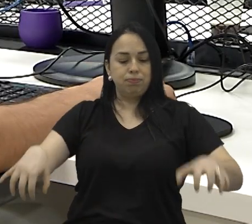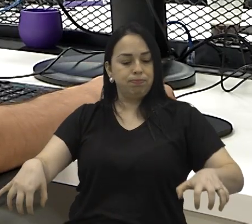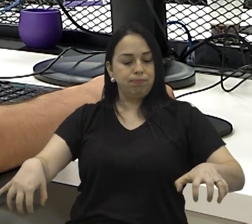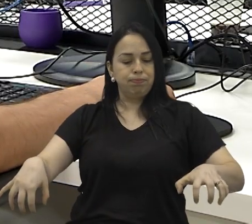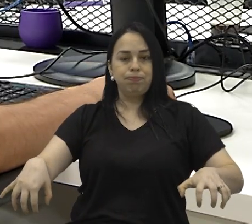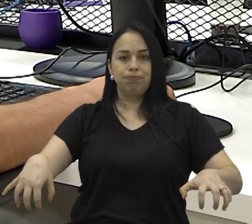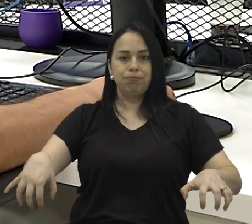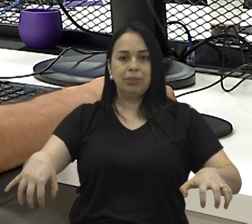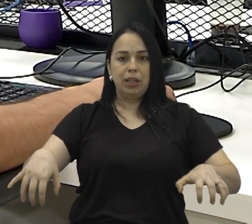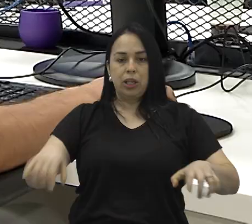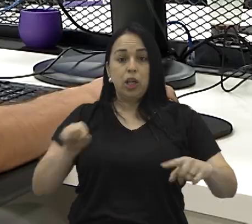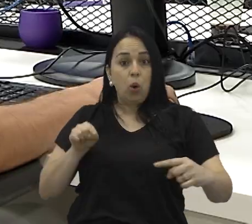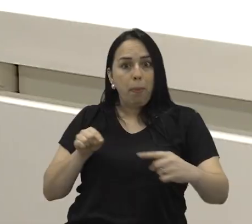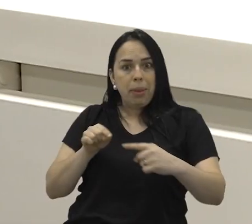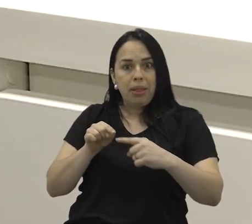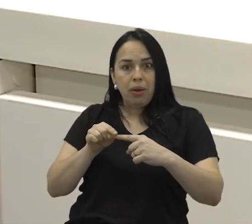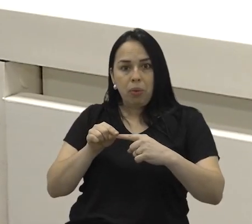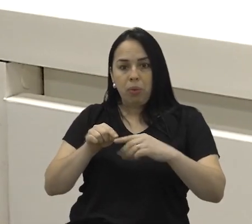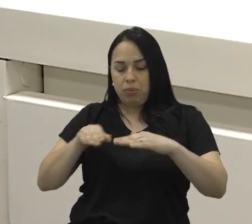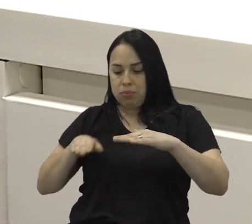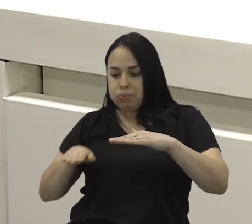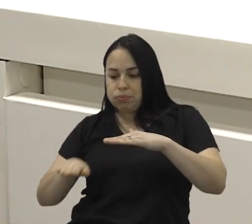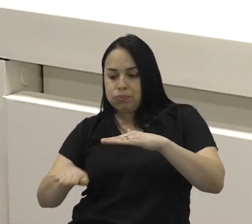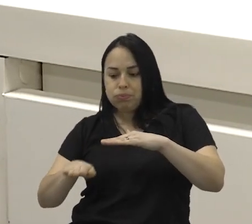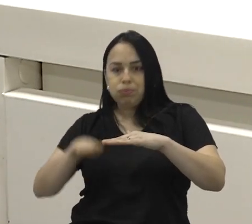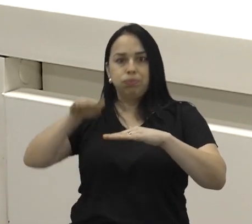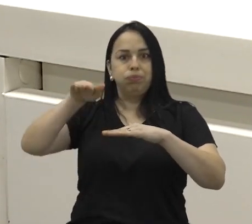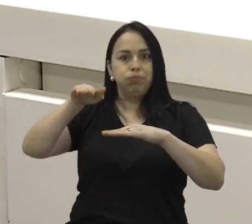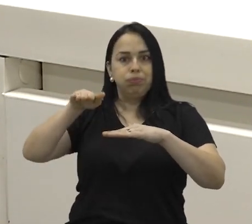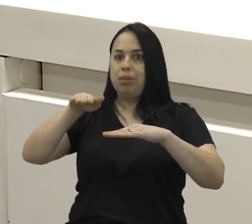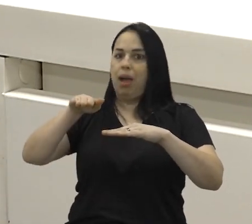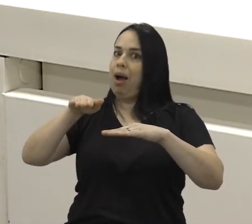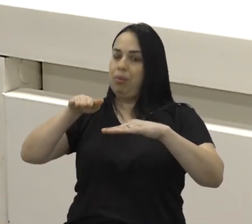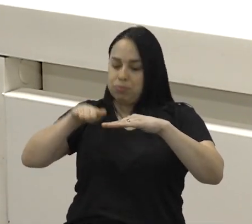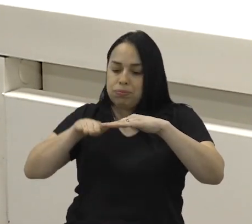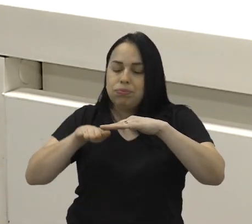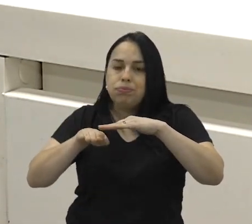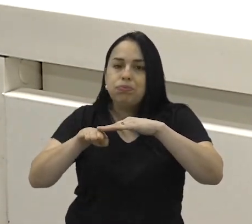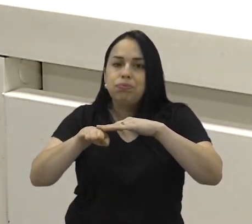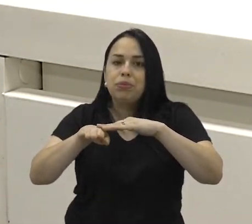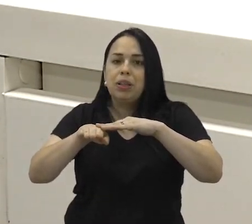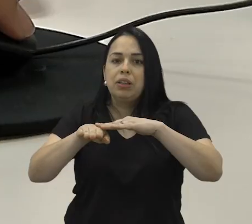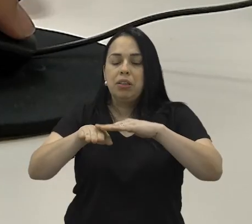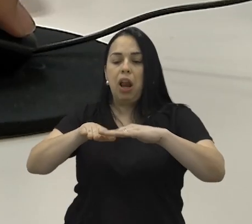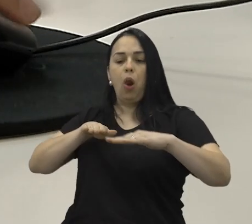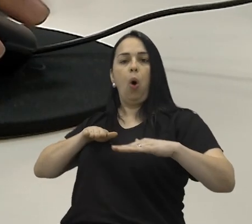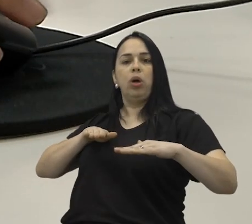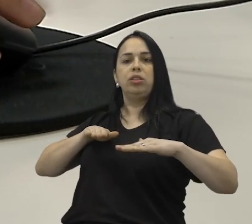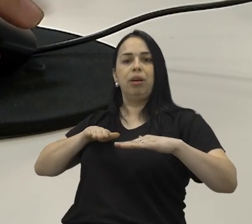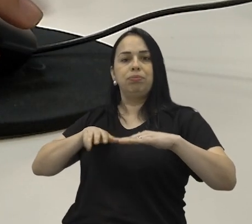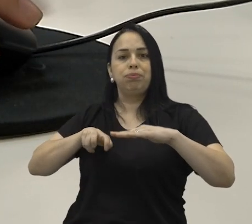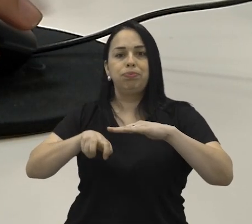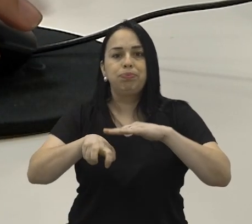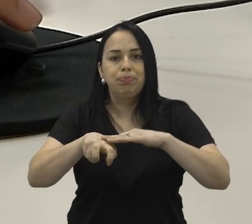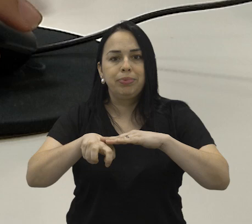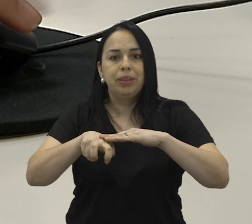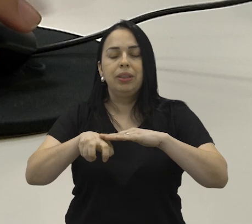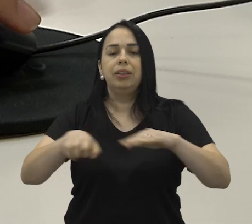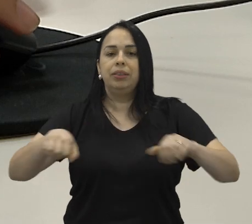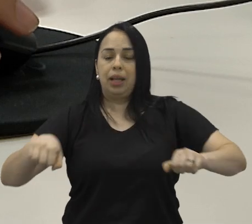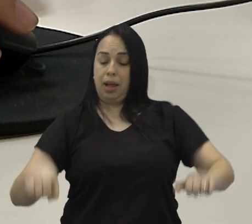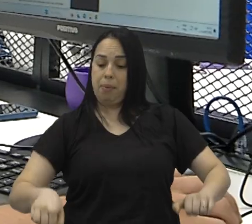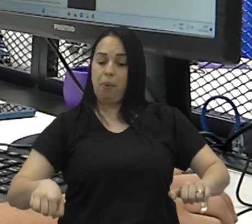da cadeira em relação à mesa, se essa cadeira está muito longe da mesa, trazer ela mais para perto, verificar se a cadeira tem o apoio